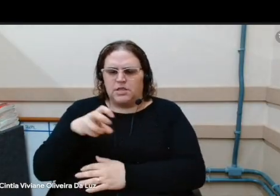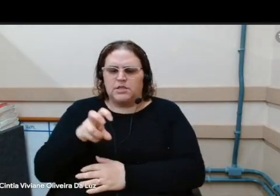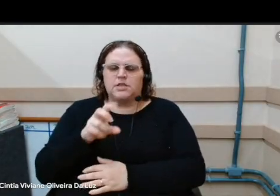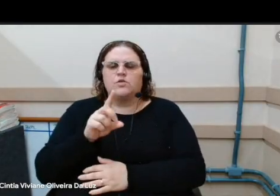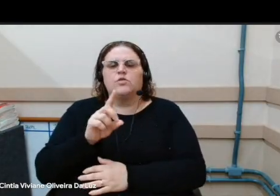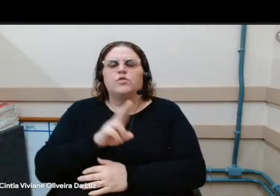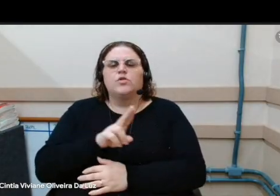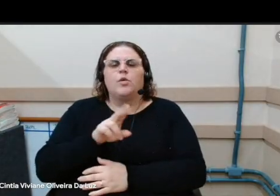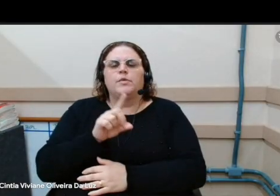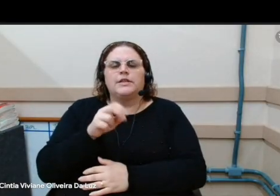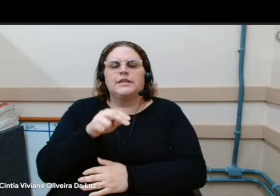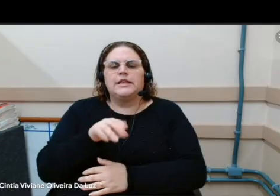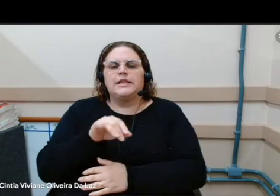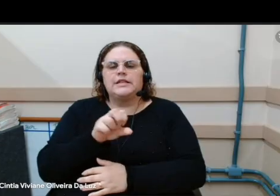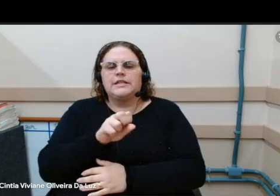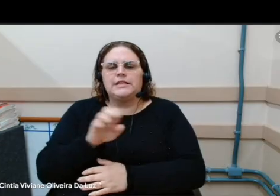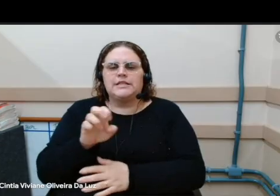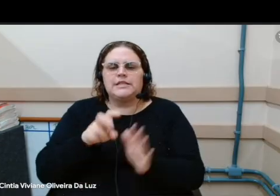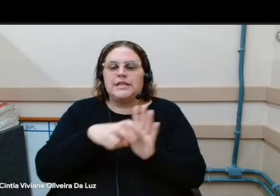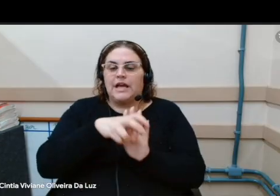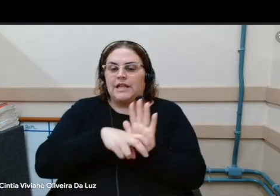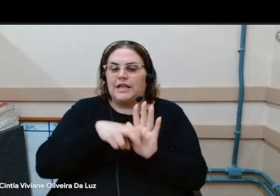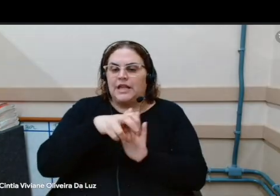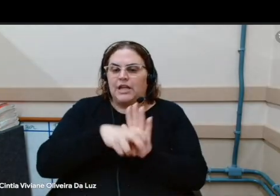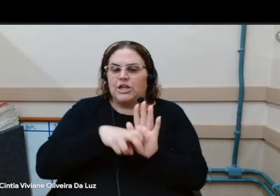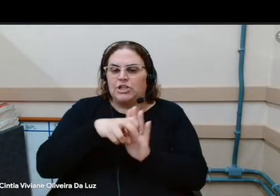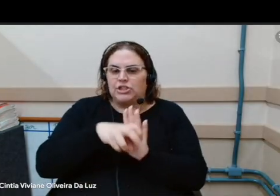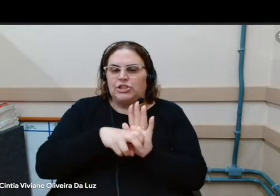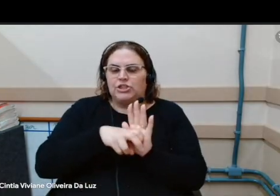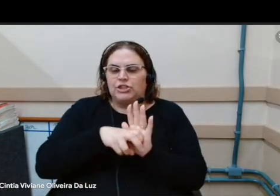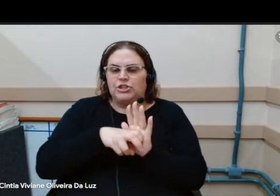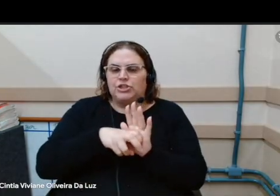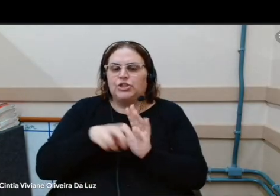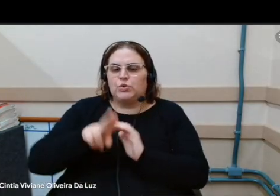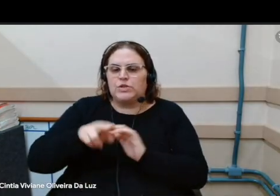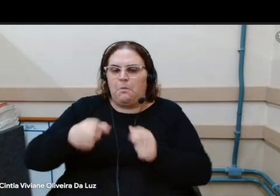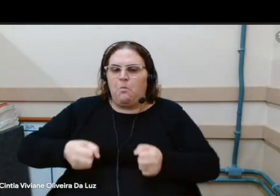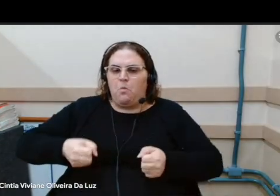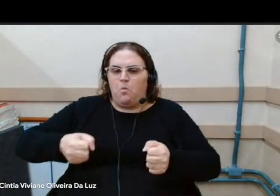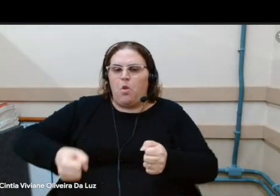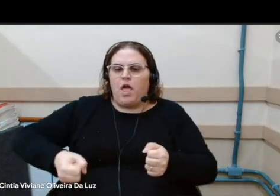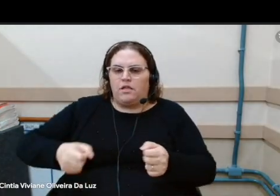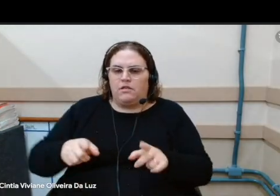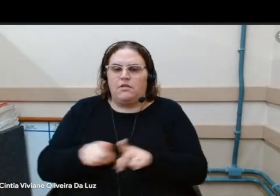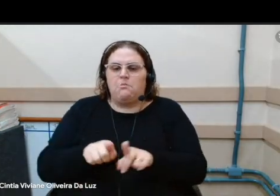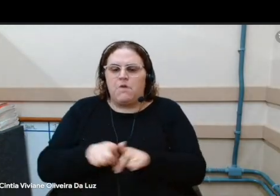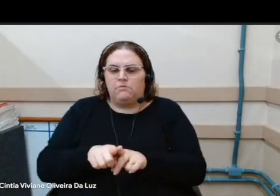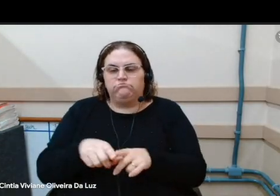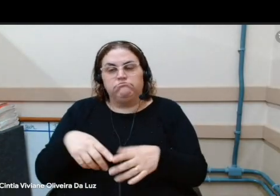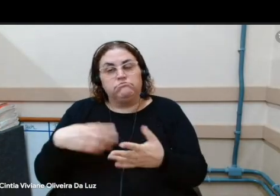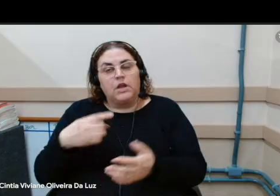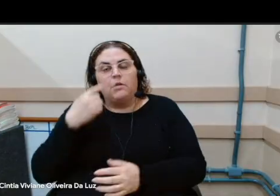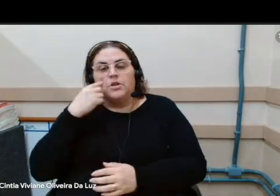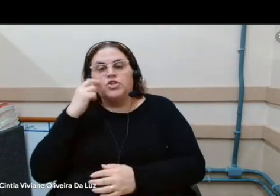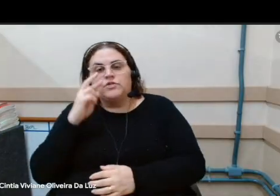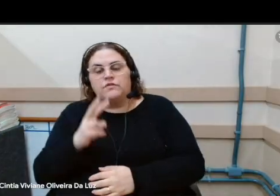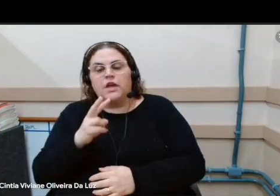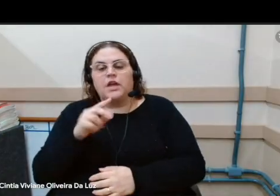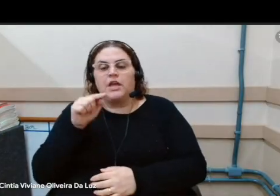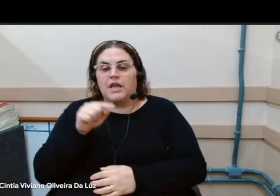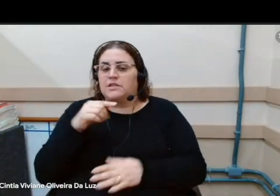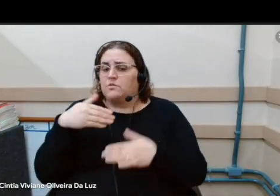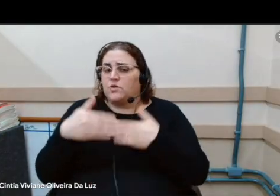cadeirante e molet ã então pra gente V que esse processo todo tá